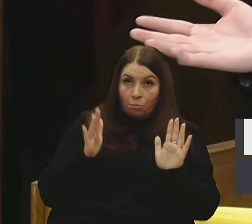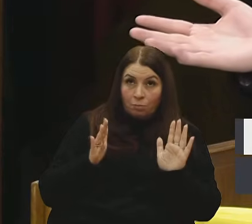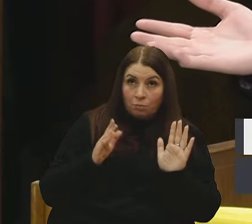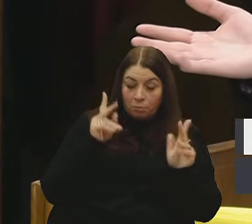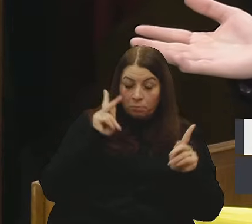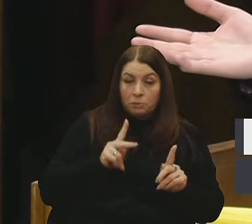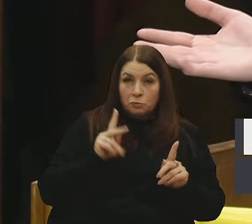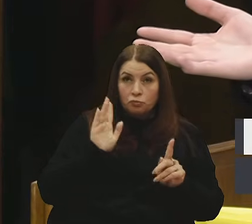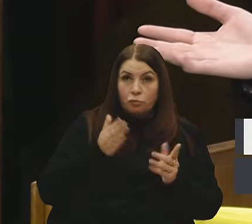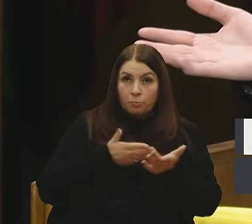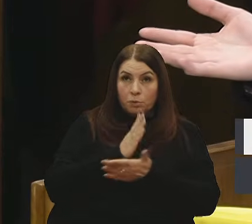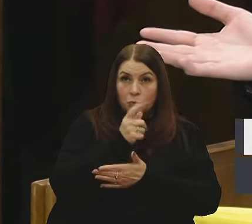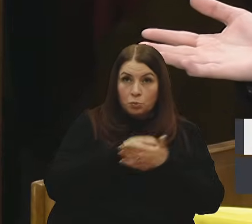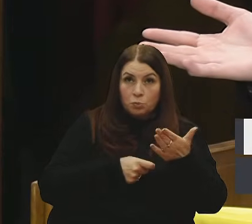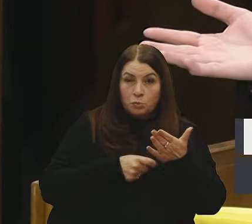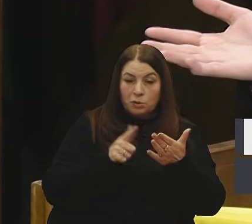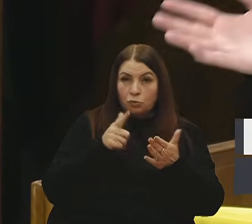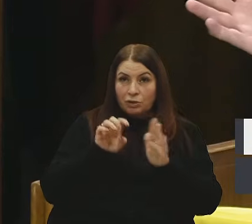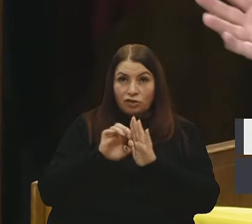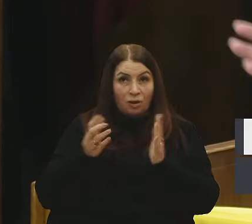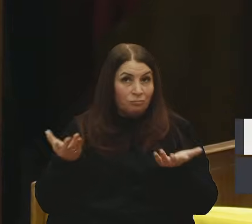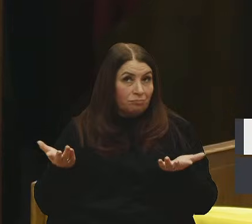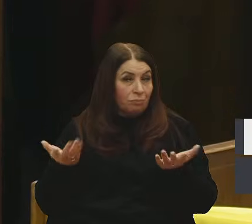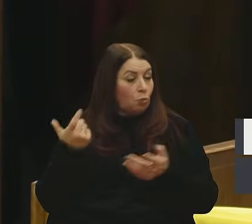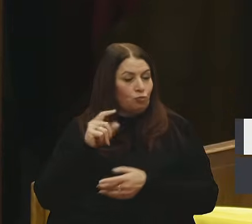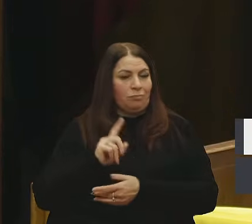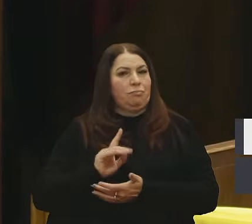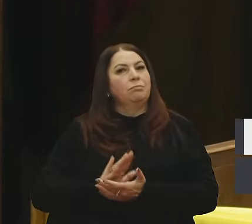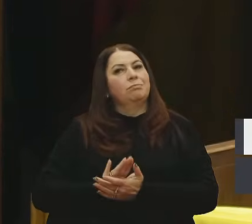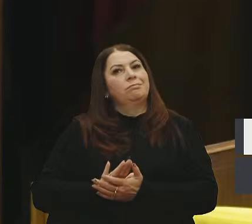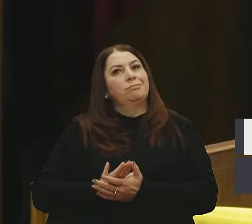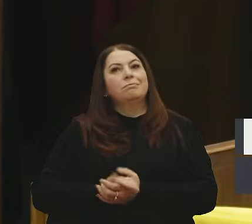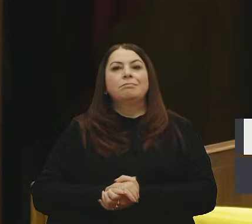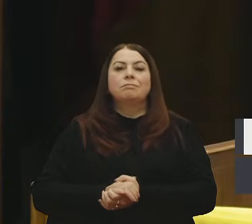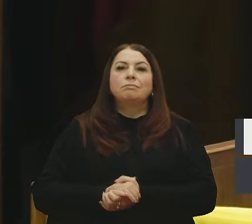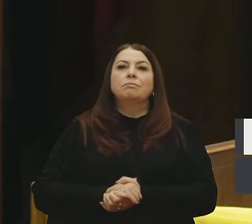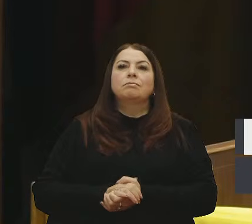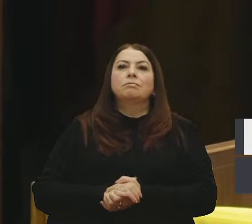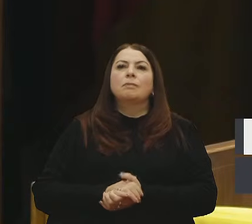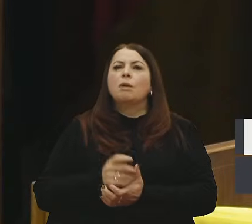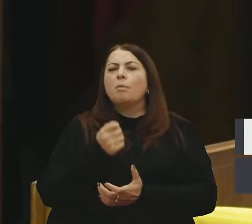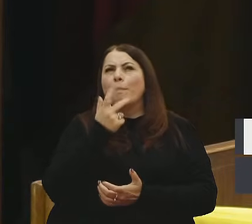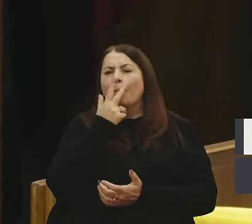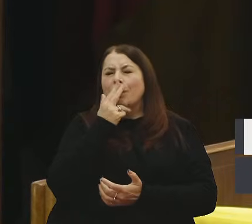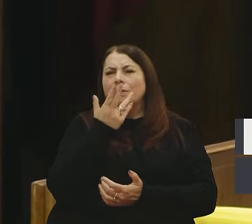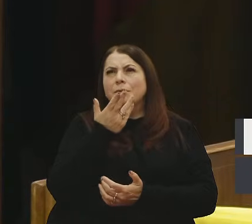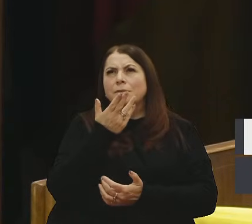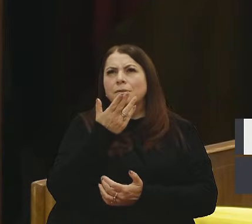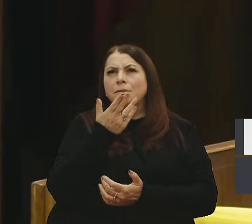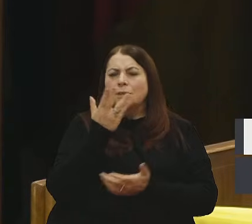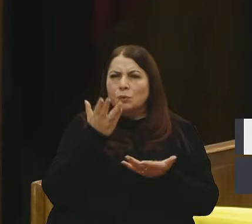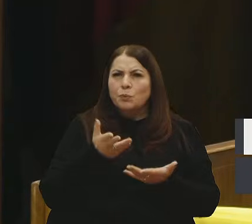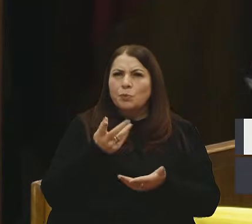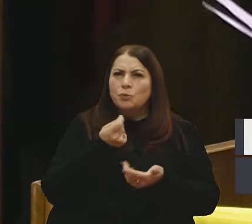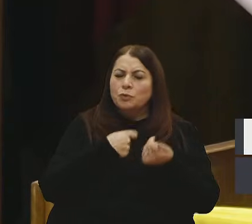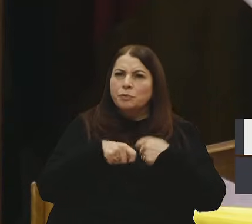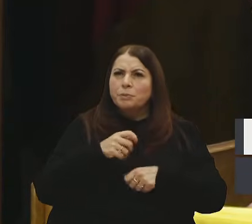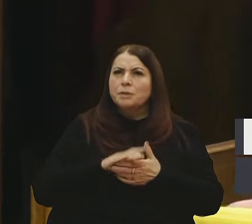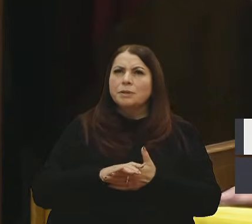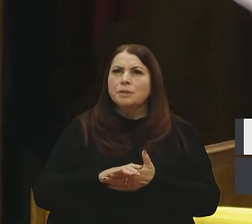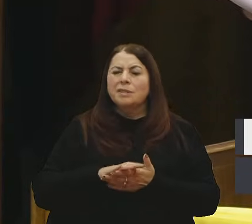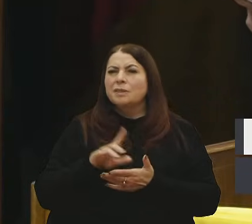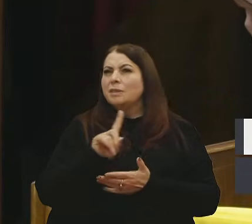aqui passou em concurso sem edital? Eu acho que não. Mas parece que a atual administração